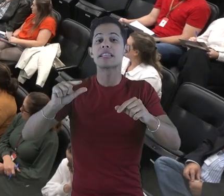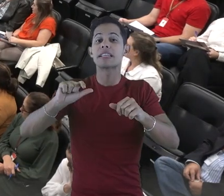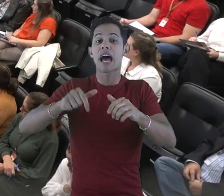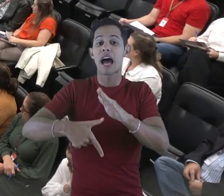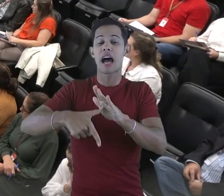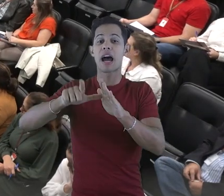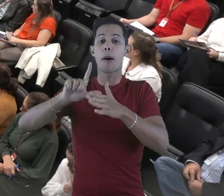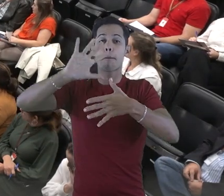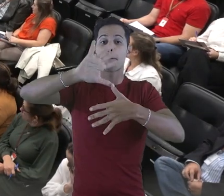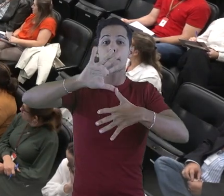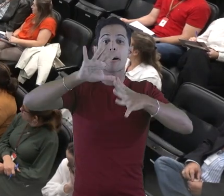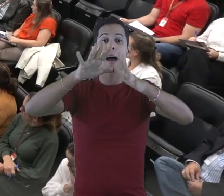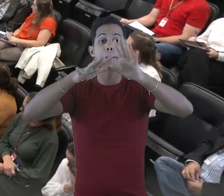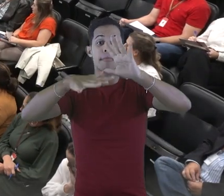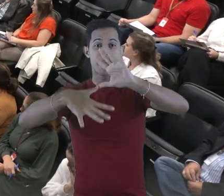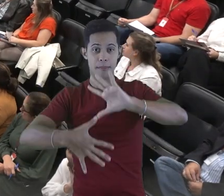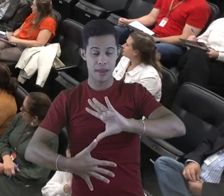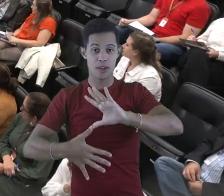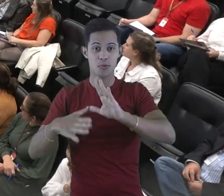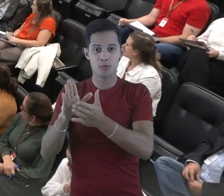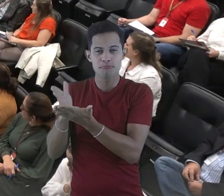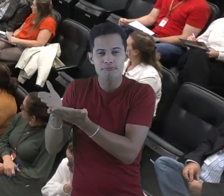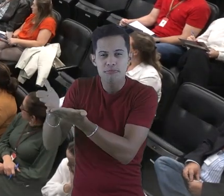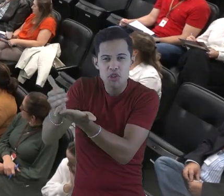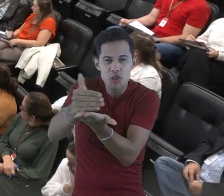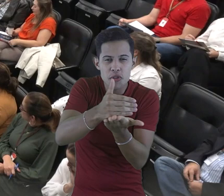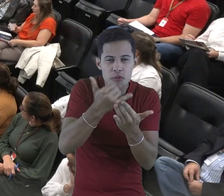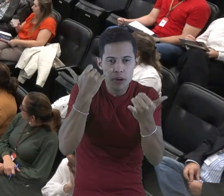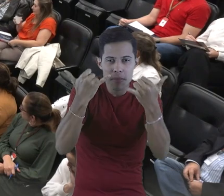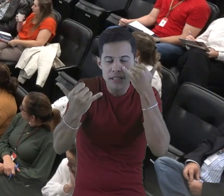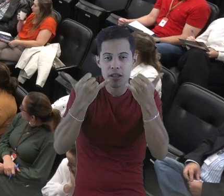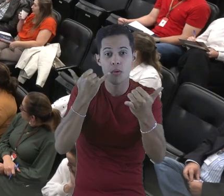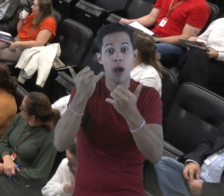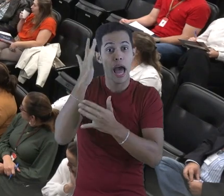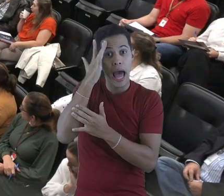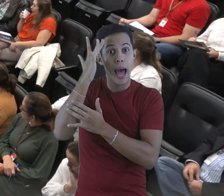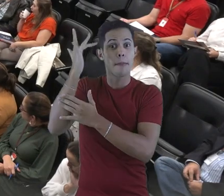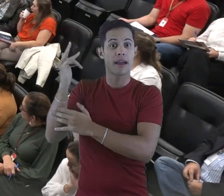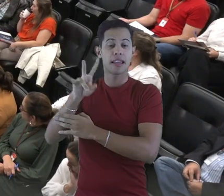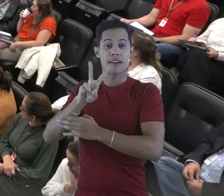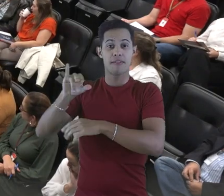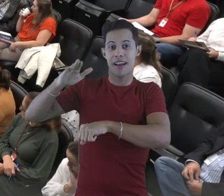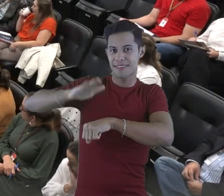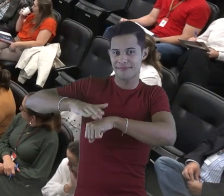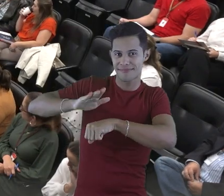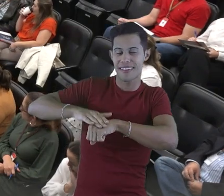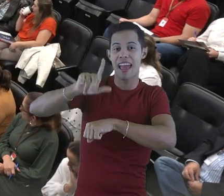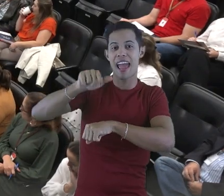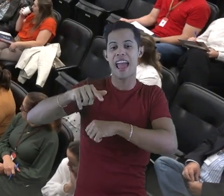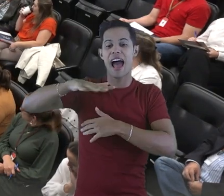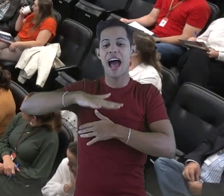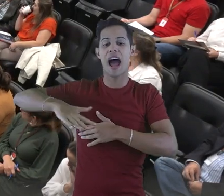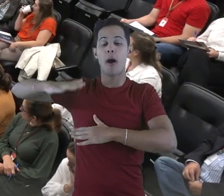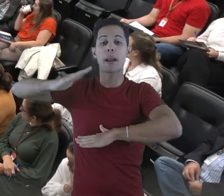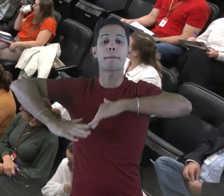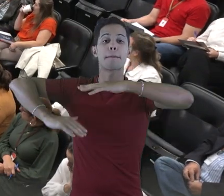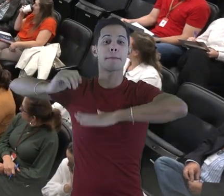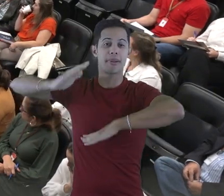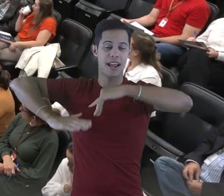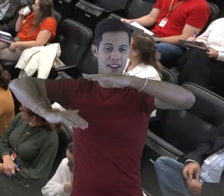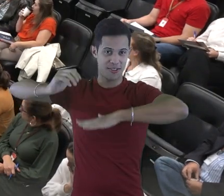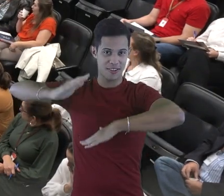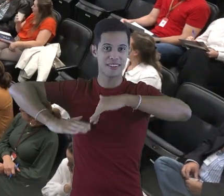final do nosso bate-papo que é a parte prática eu preciso saber como esse dado é